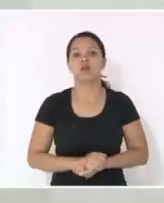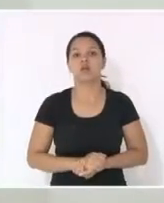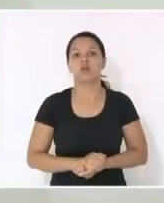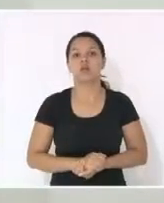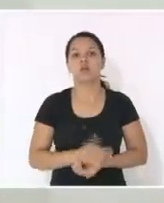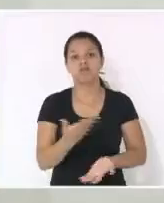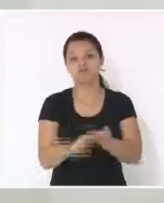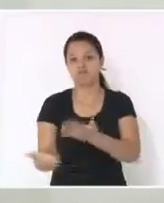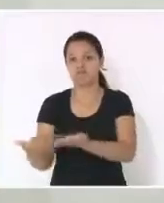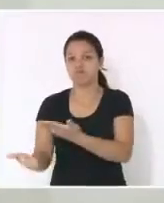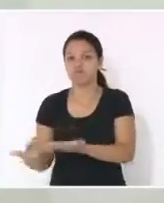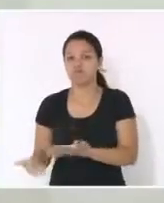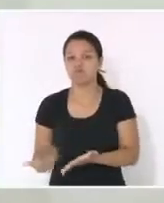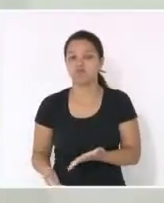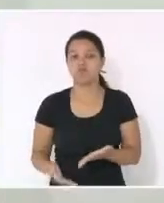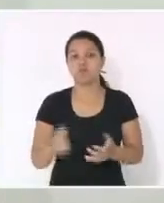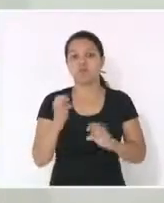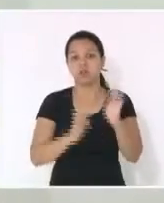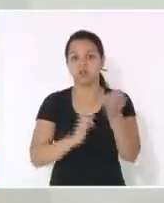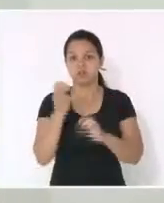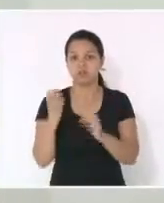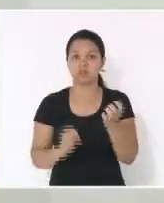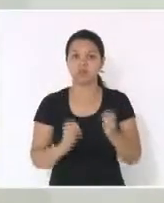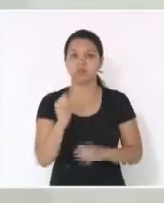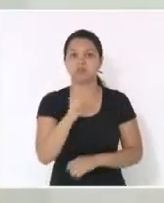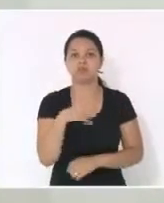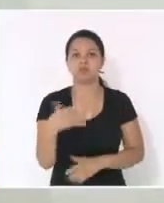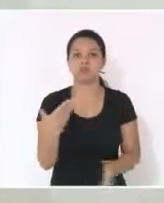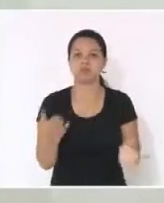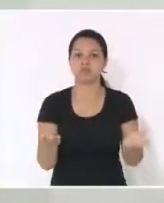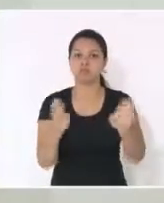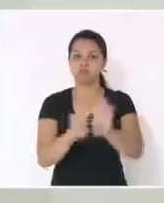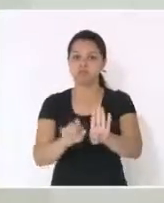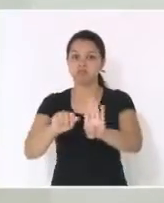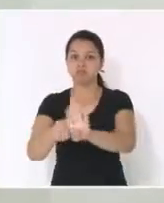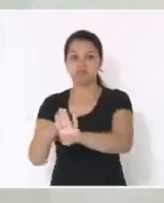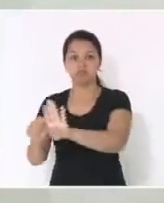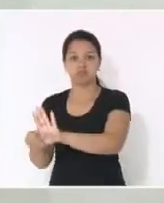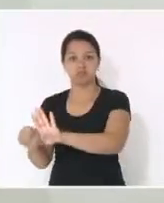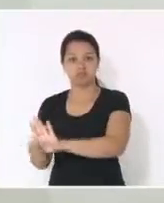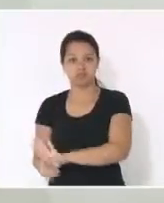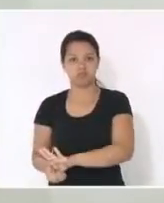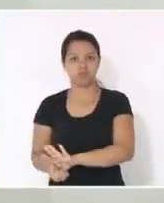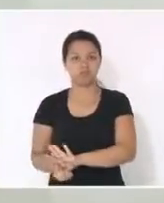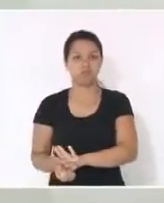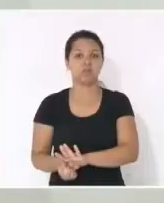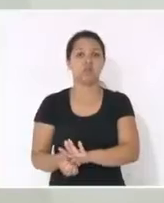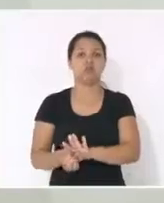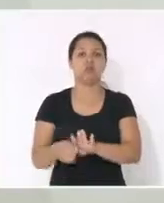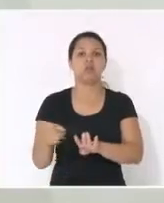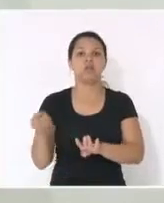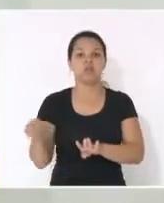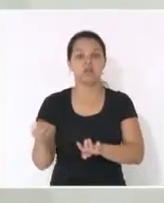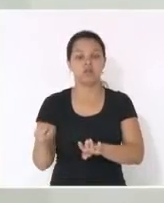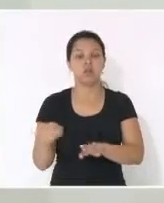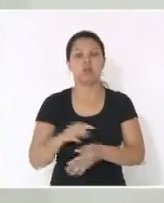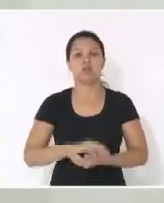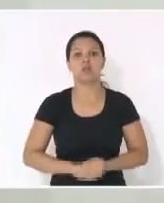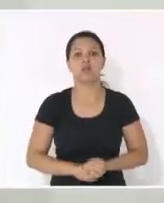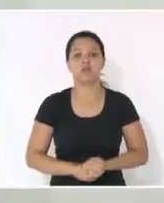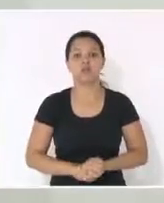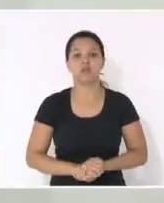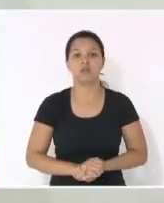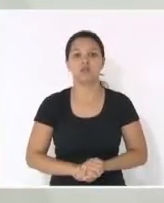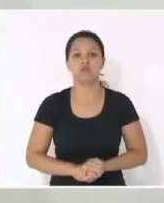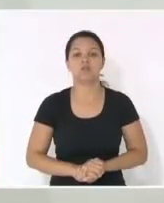fechando aqui na região de criciúma já fechou uma elevou o seu parque industrial para se beneficiar do das